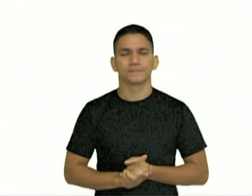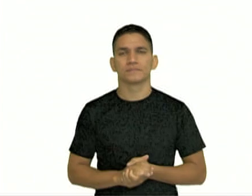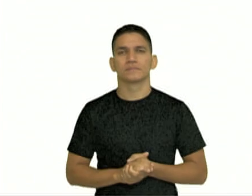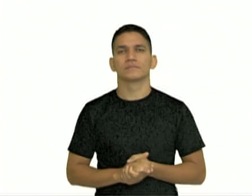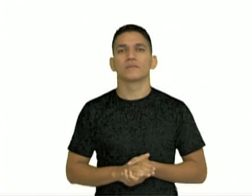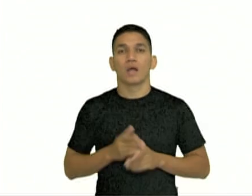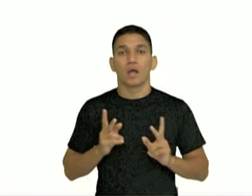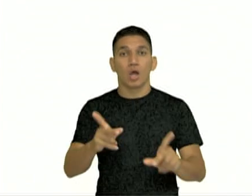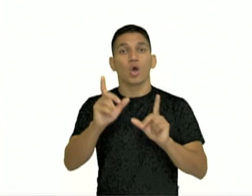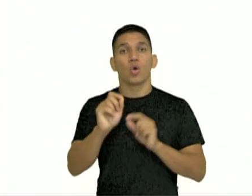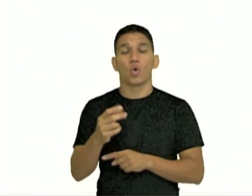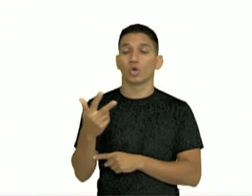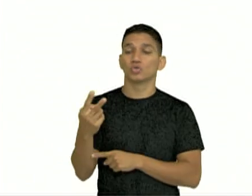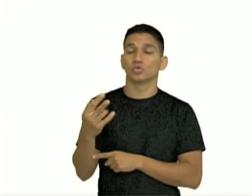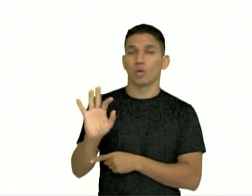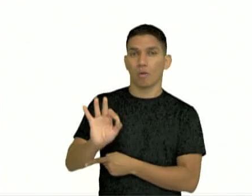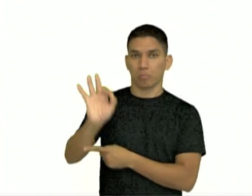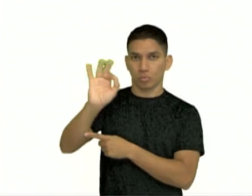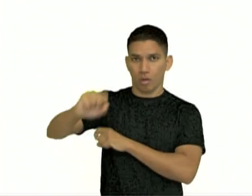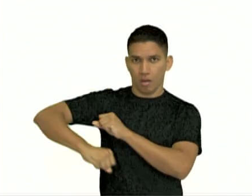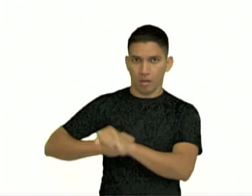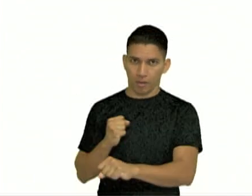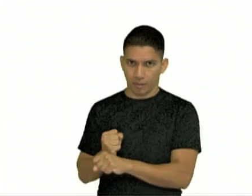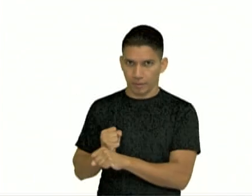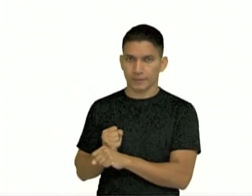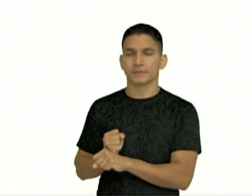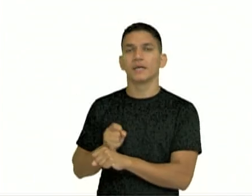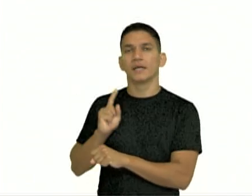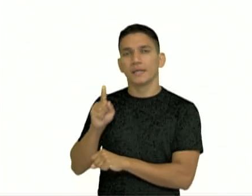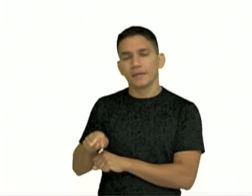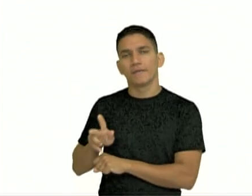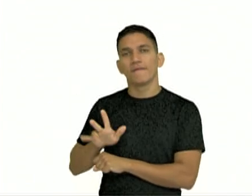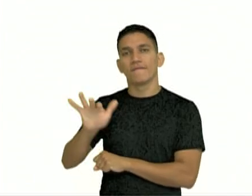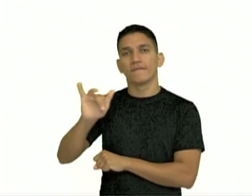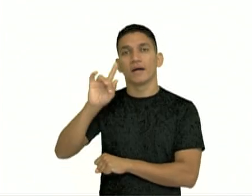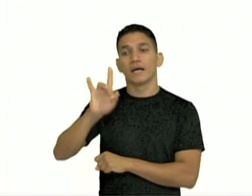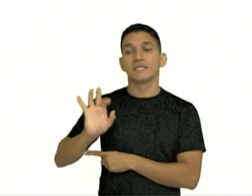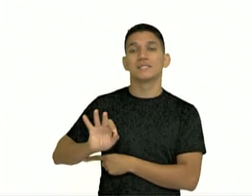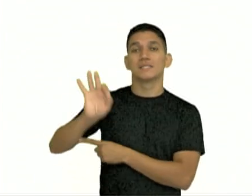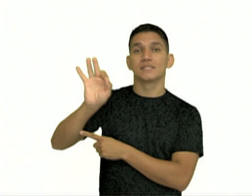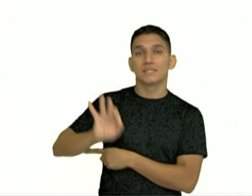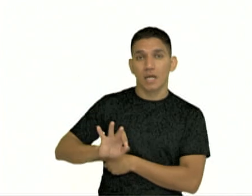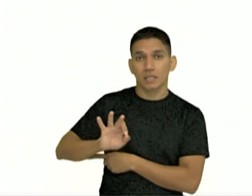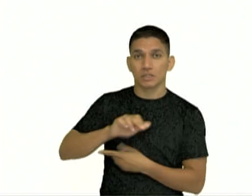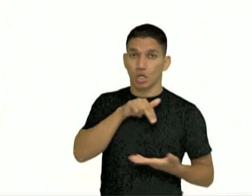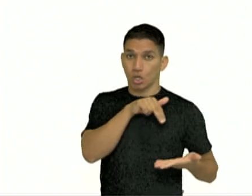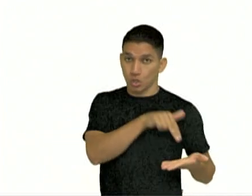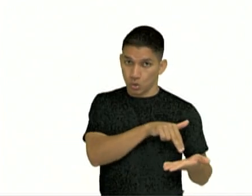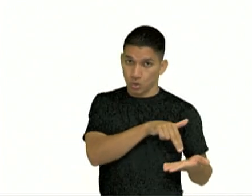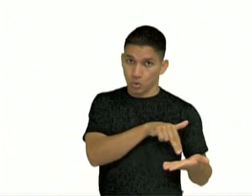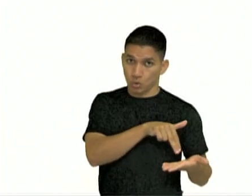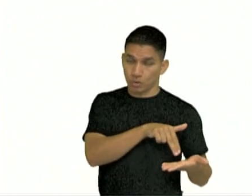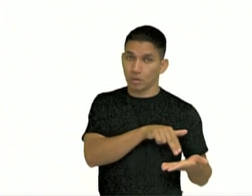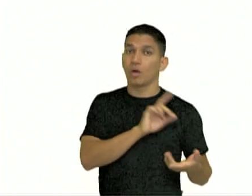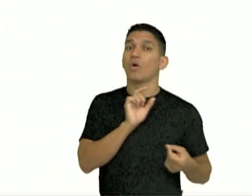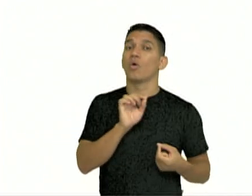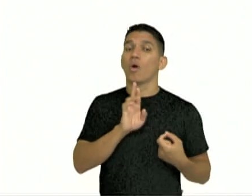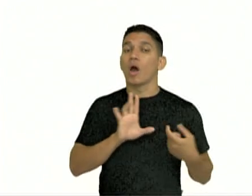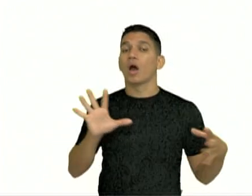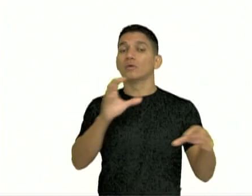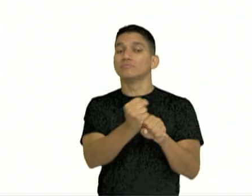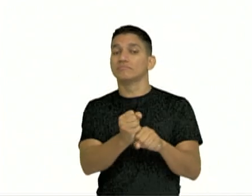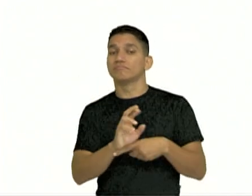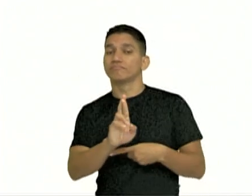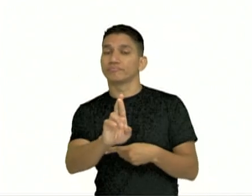Enquanto 12% ao ano desse exemplo será a nossa taxa nominal, o resultado que vai